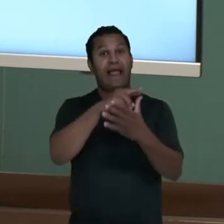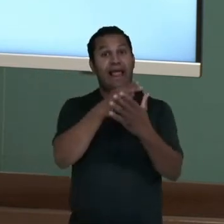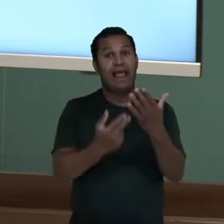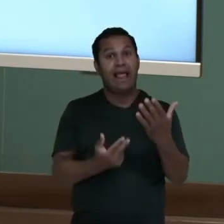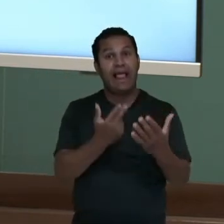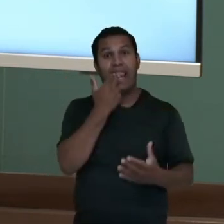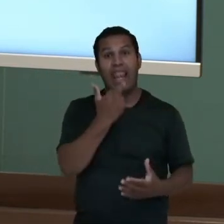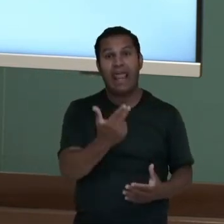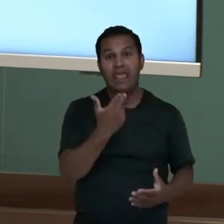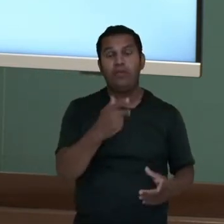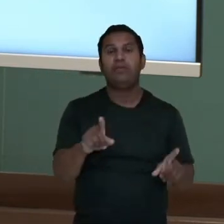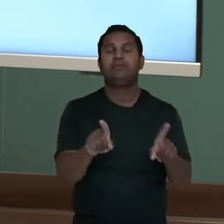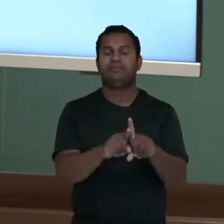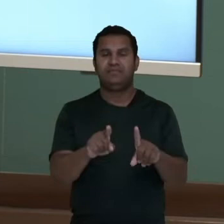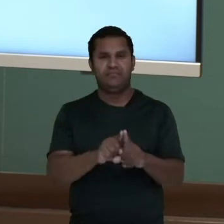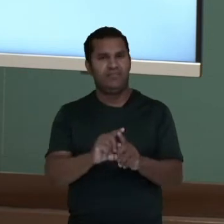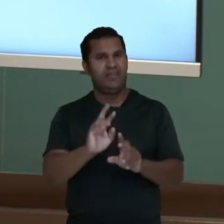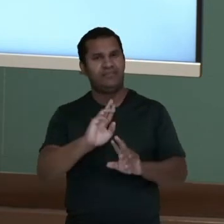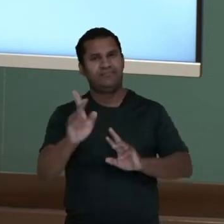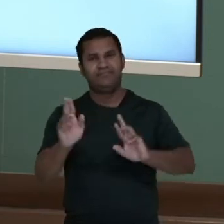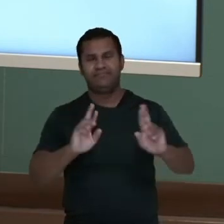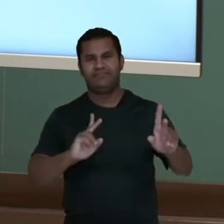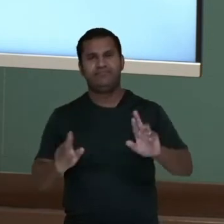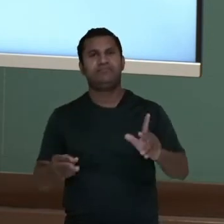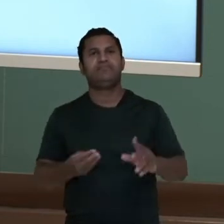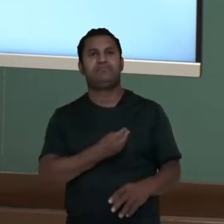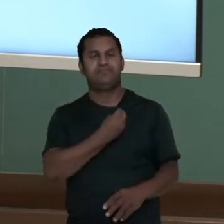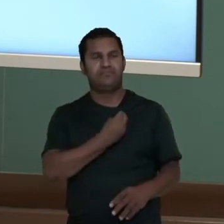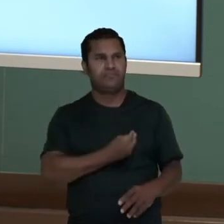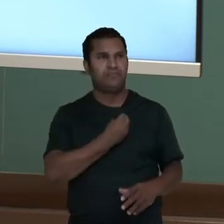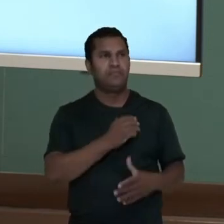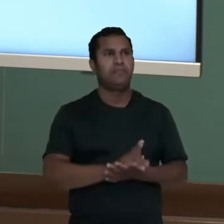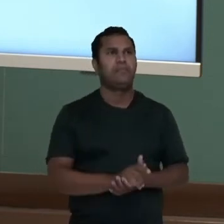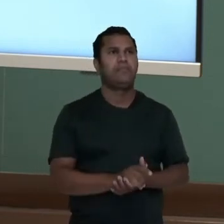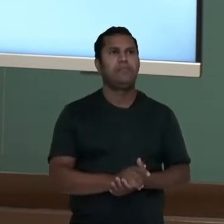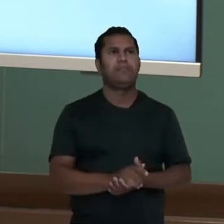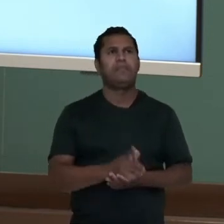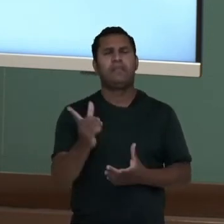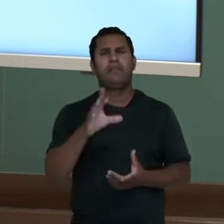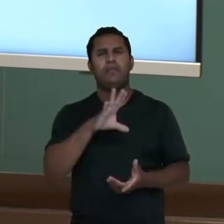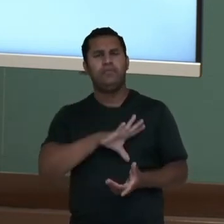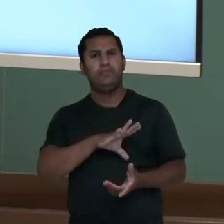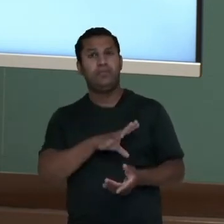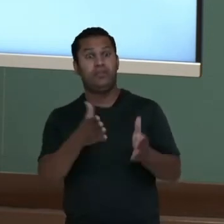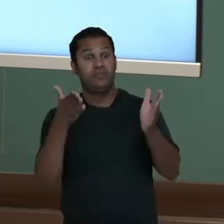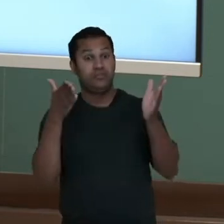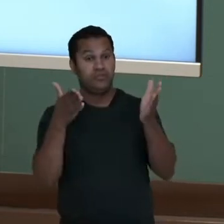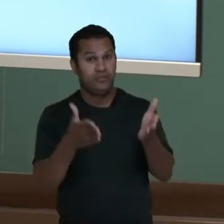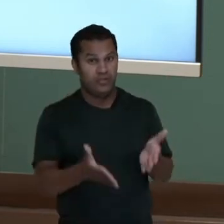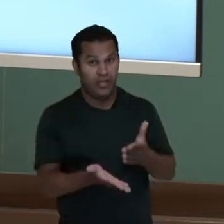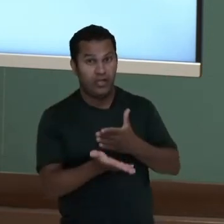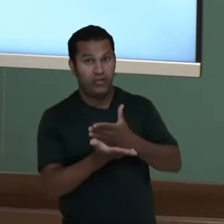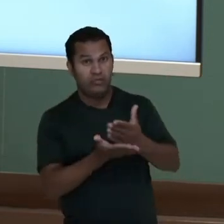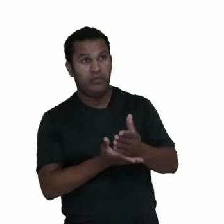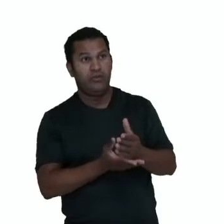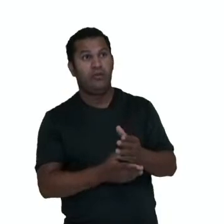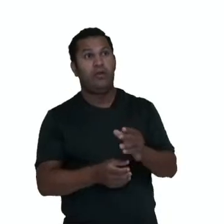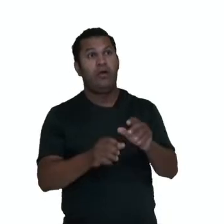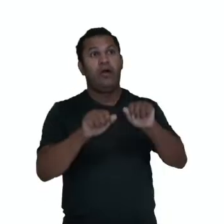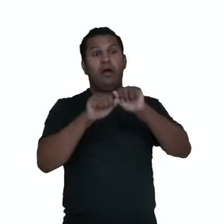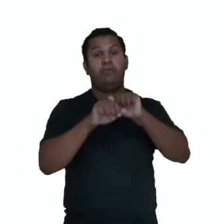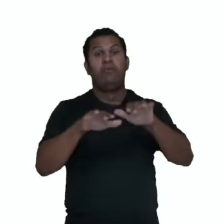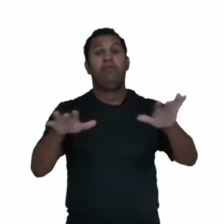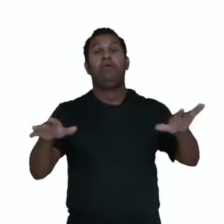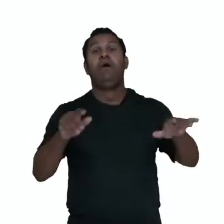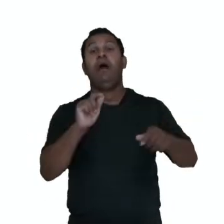etnocentrismo e violência, quando os portugueses começaram a colonizar o Brasil, a imposição da religião